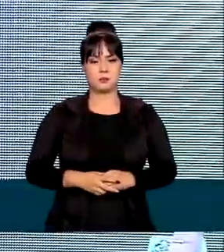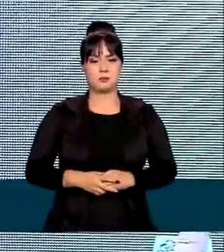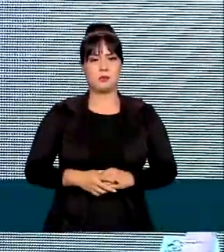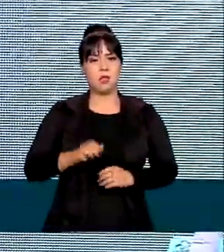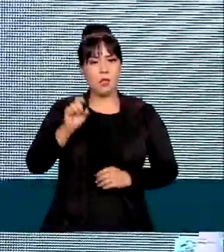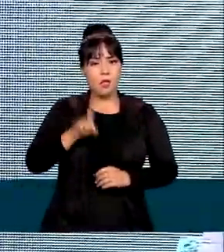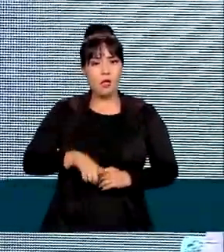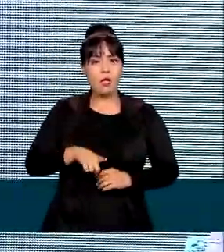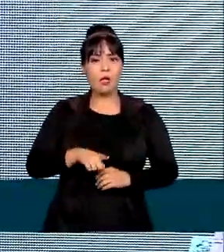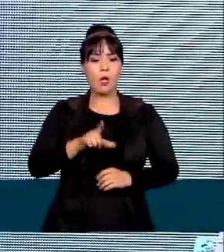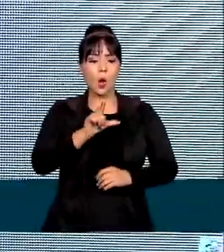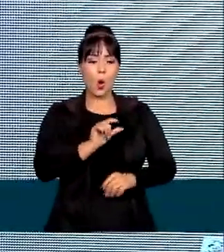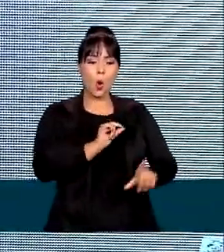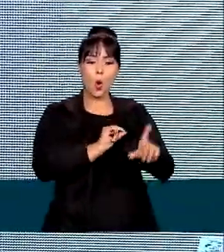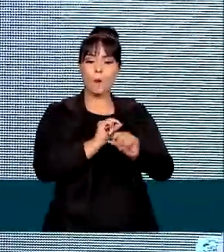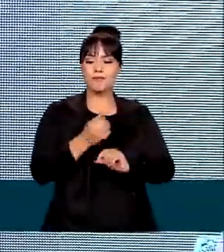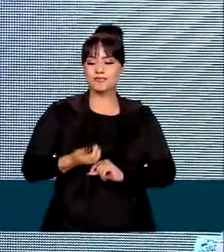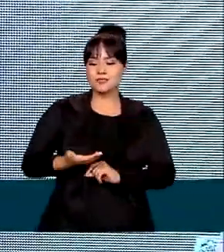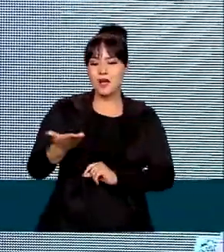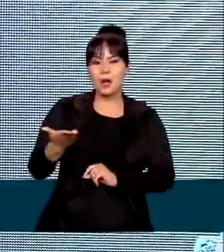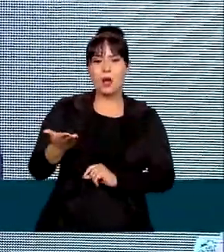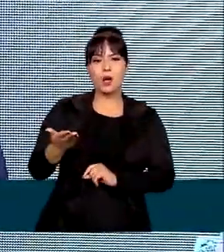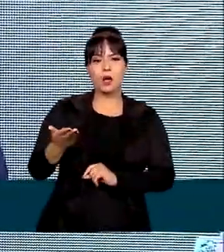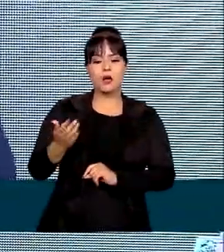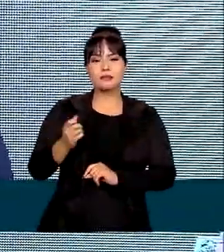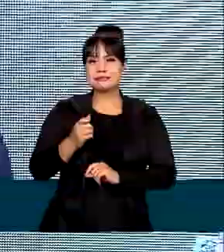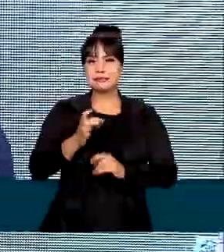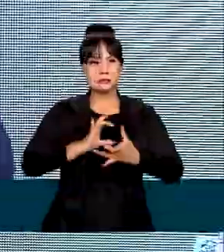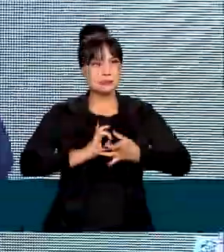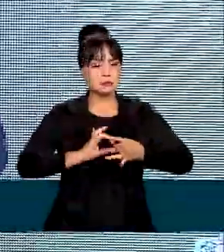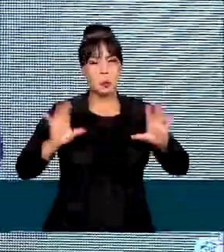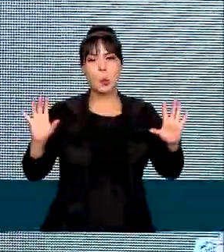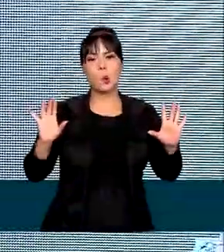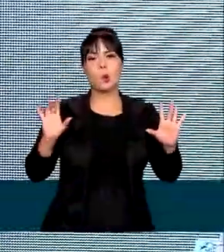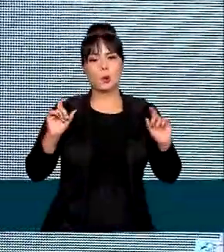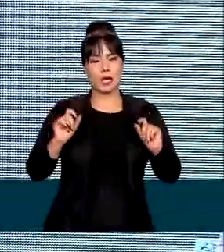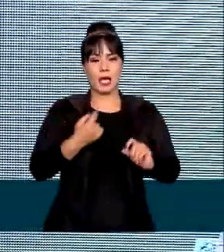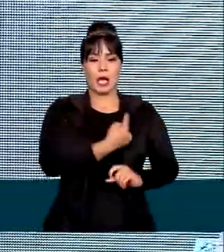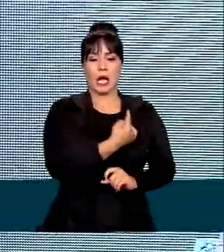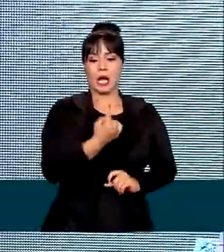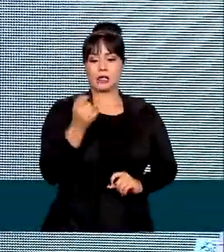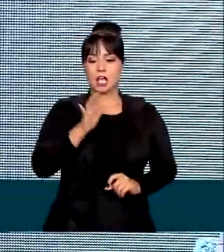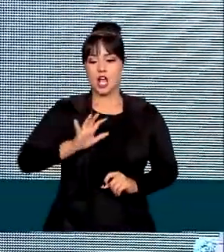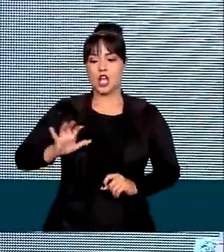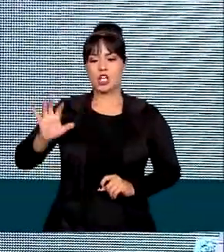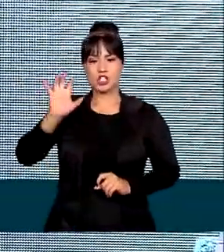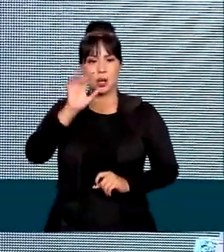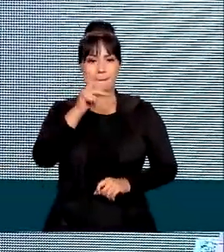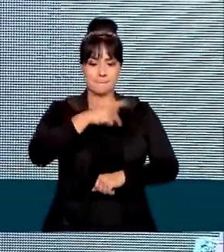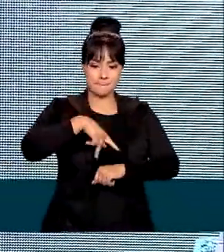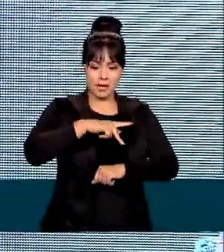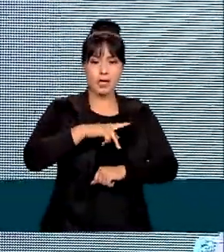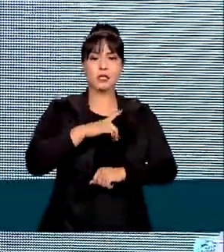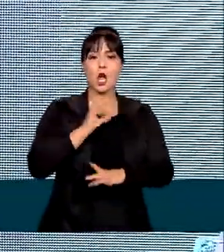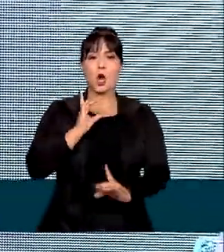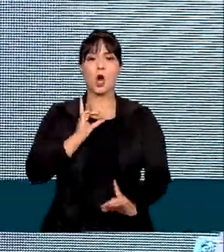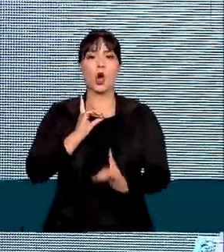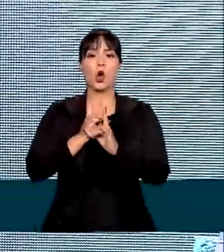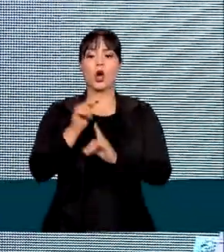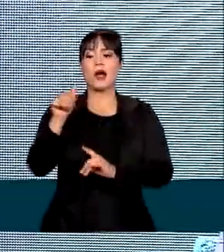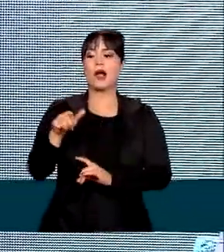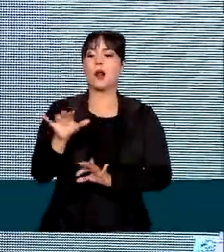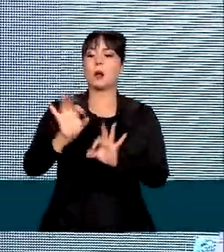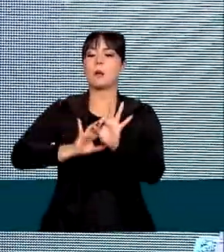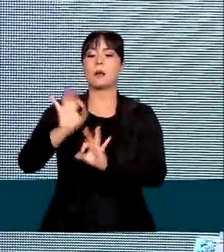é da opções é da flexibilidade para quem cada região do país se encontra aquela